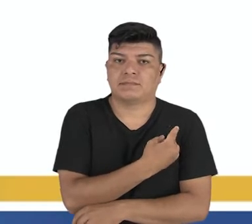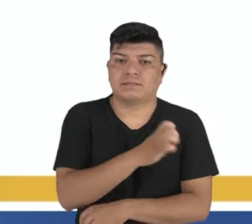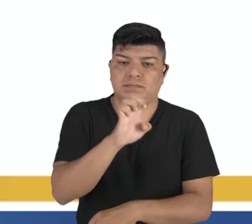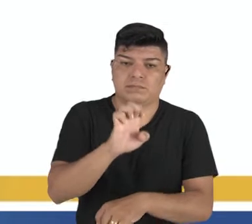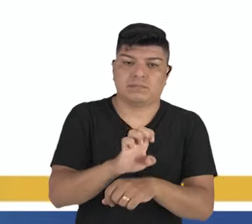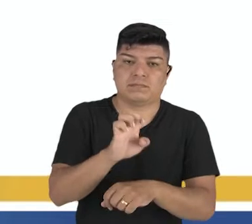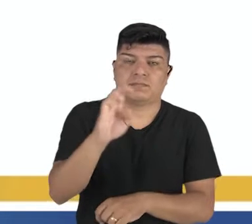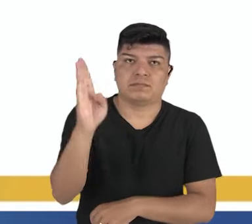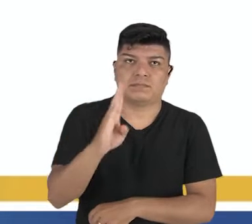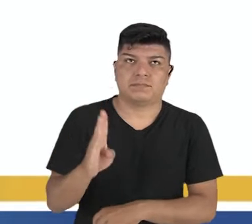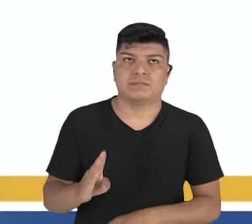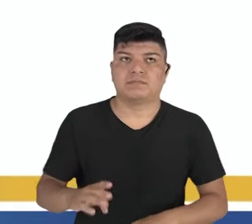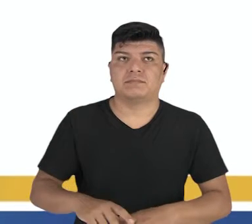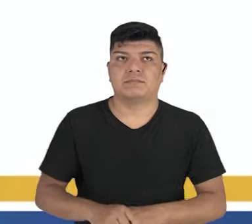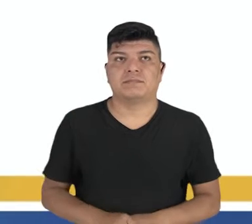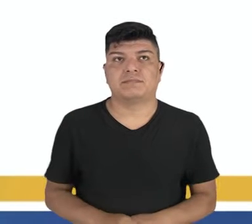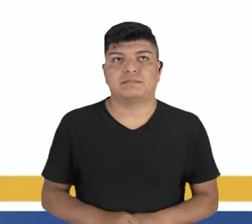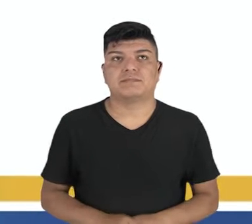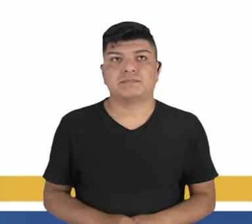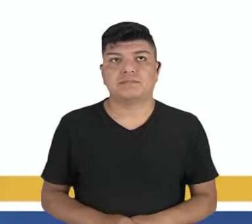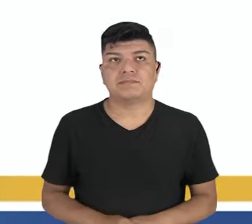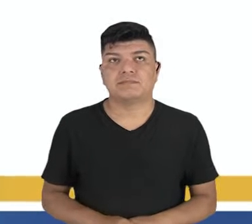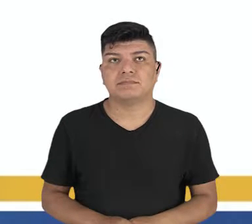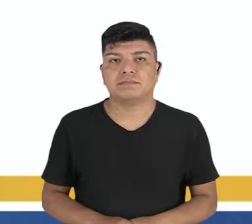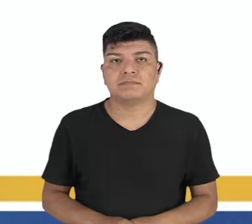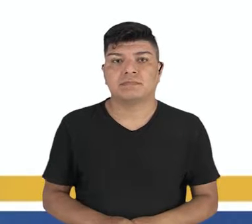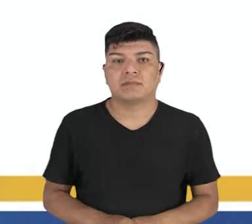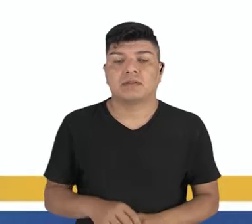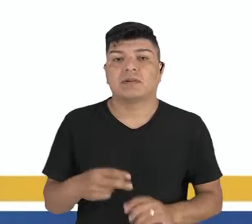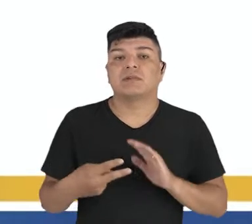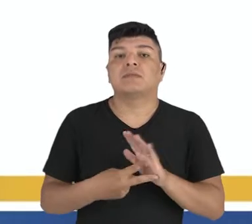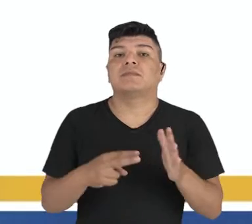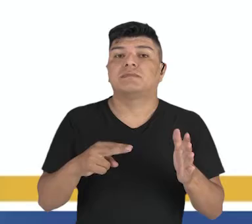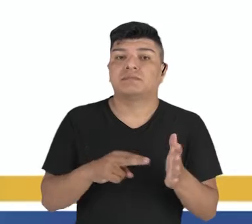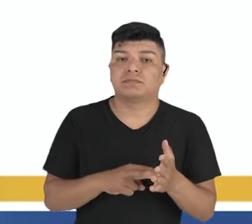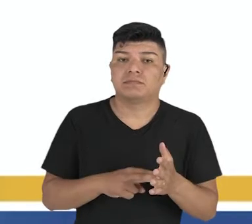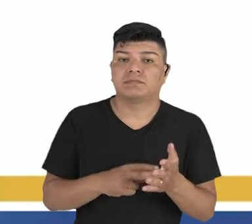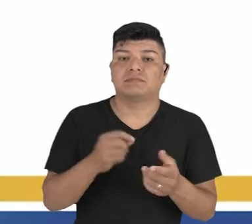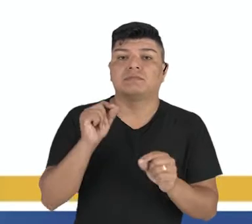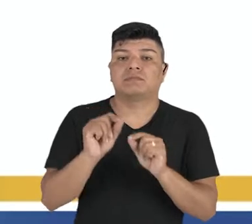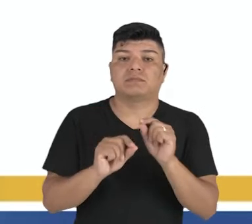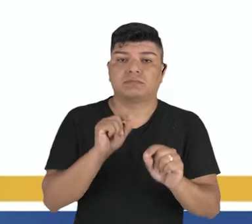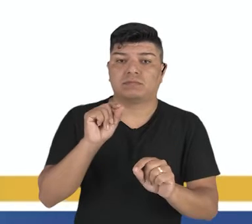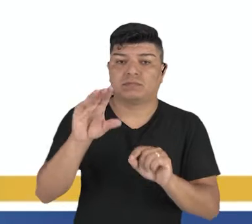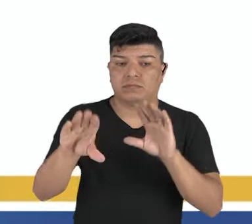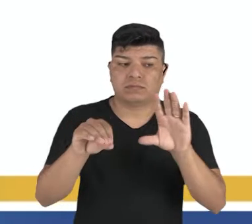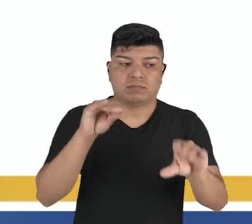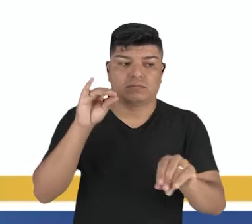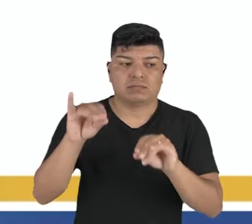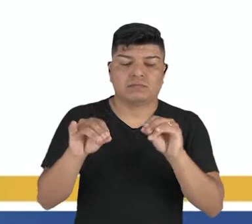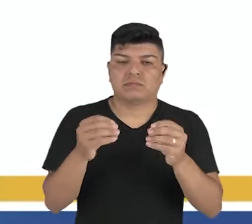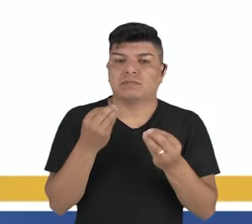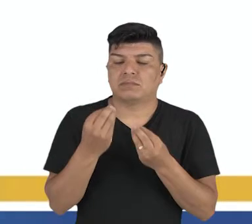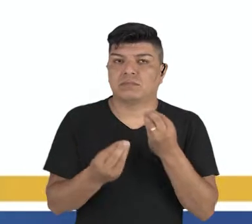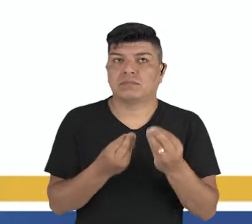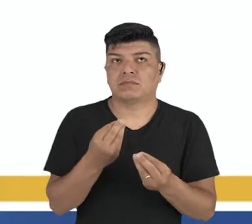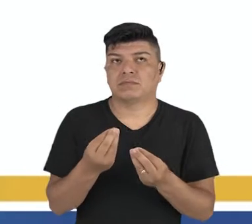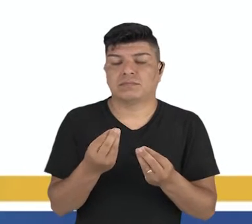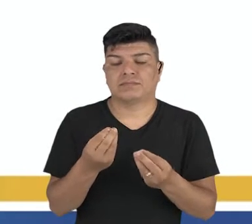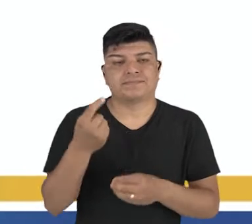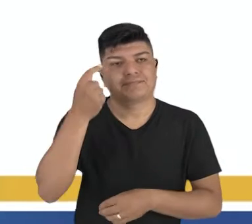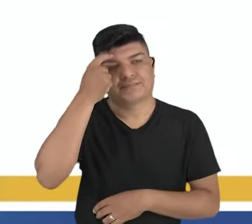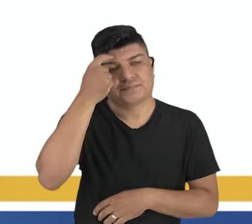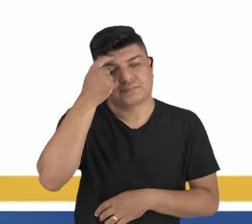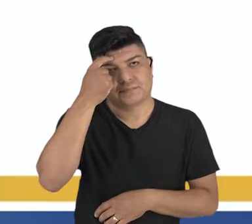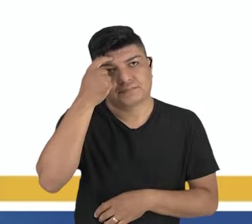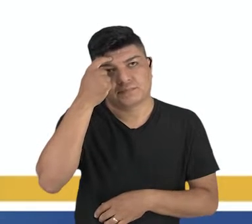brasileiro. E aí, para que vai servir esses dados estatísticos? E aí, vejamos só. Vamos pensar